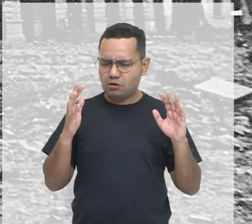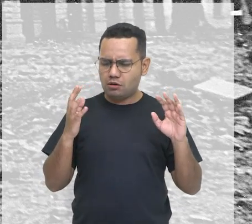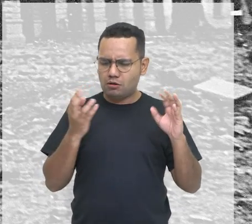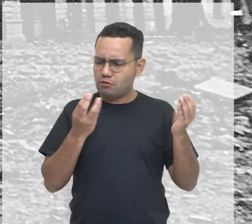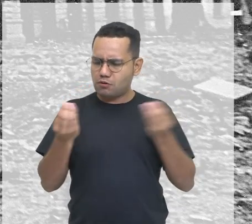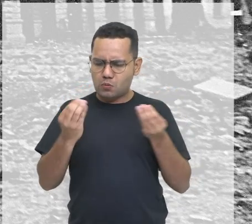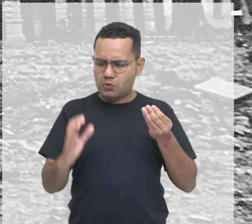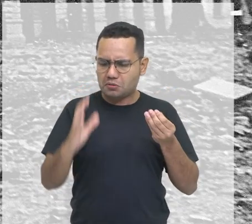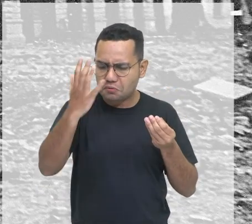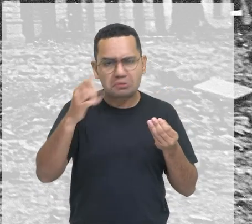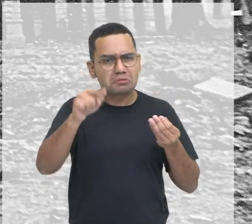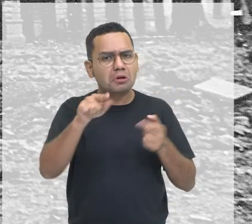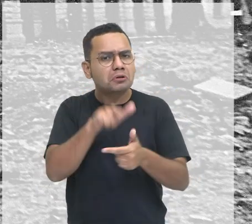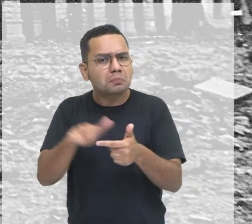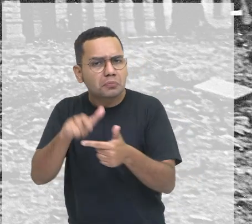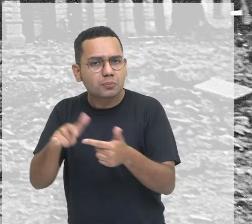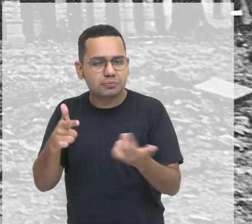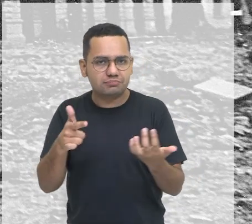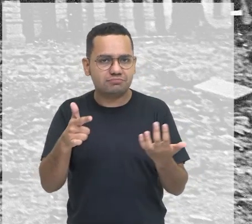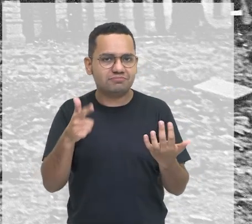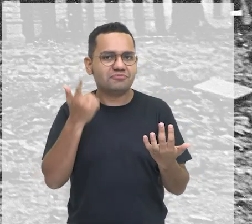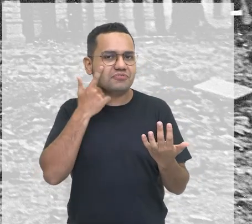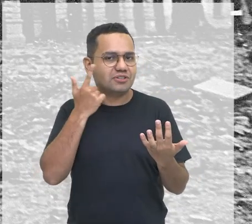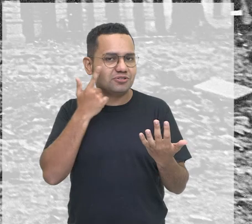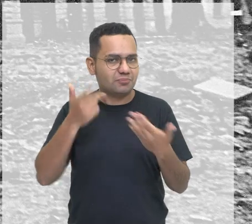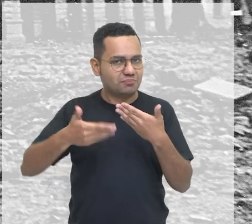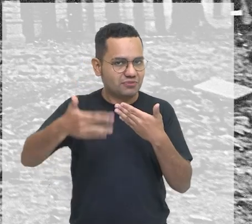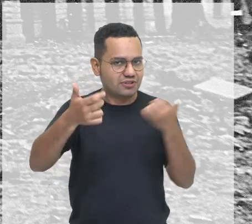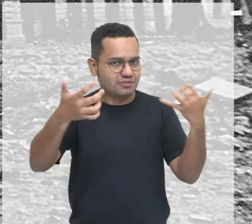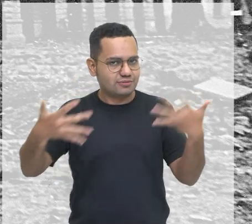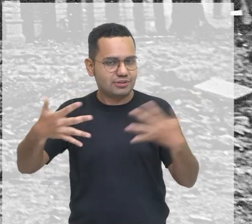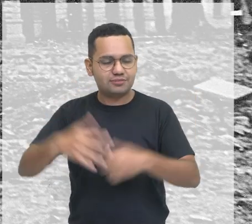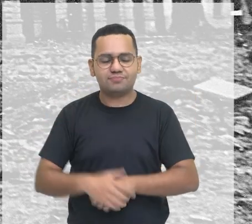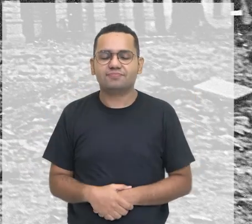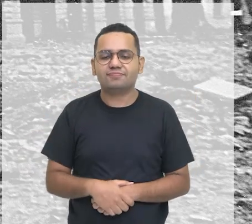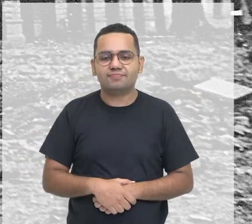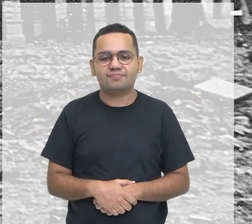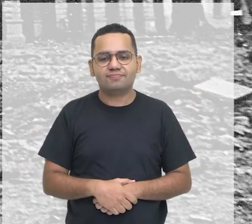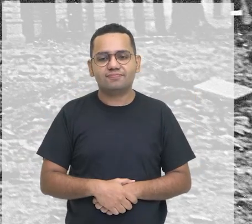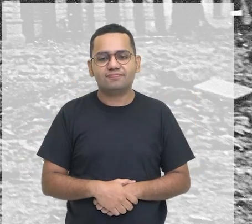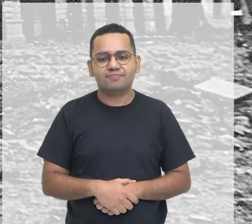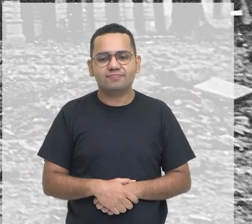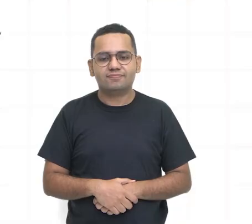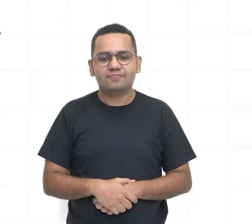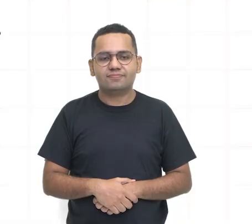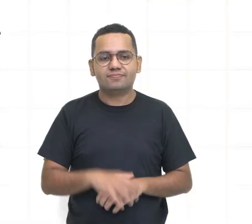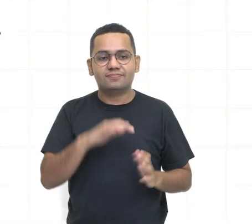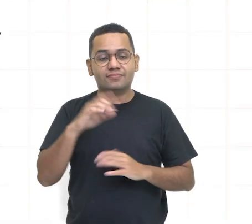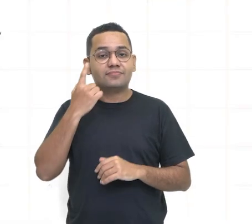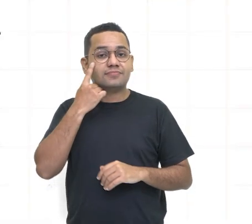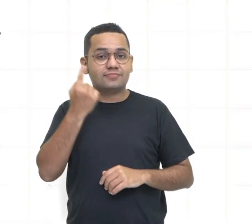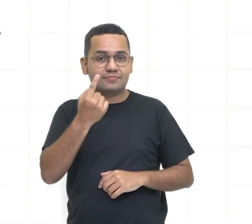dito? A gente vai ver esses detalhes a partir de agora. Então, galera, vamos ao texto. Vamos lá, gente.